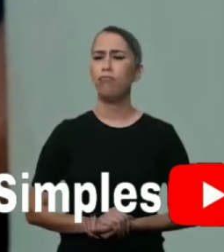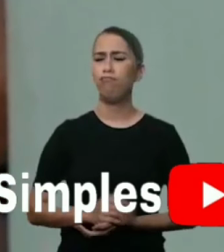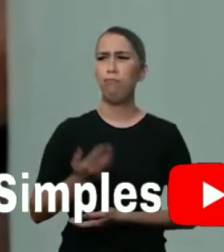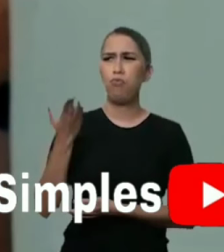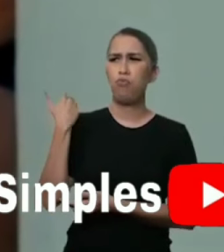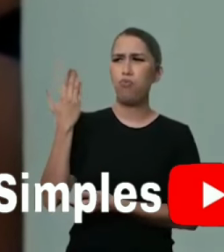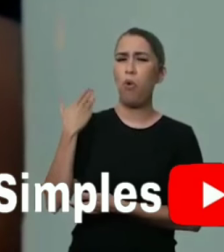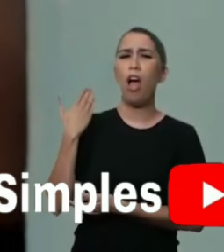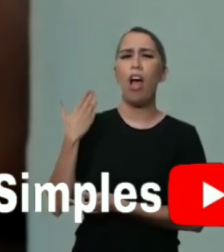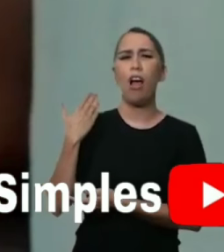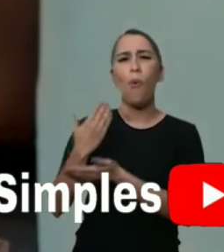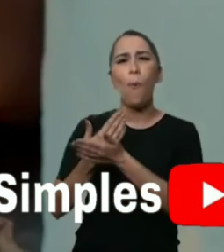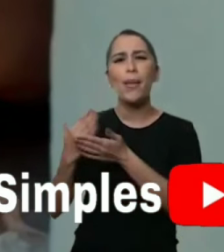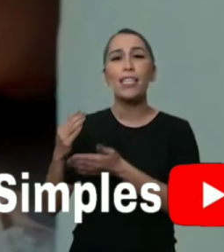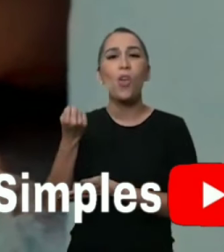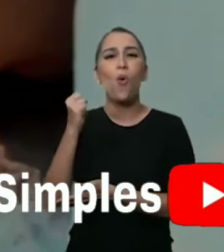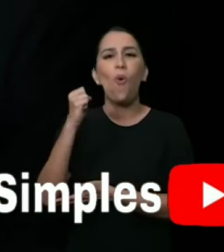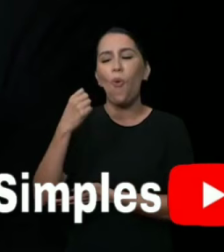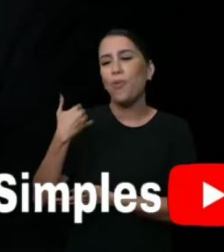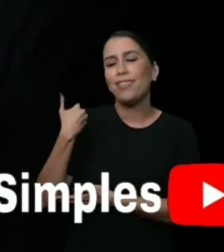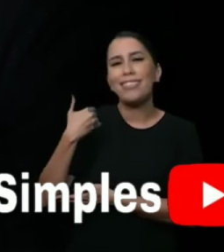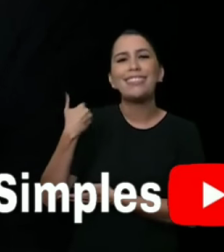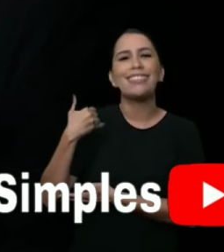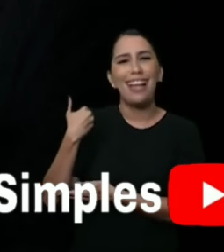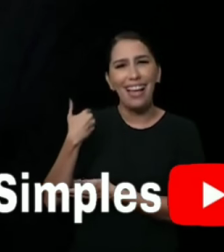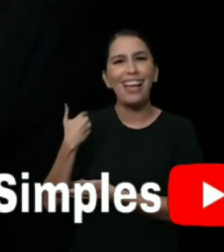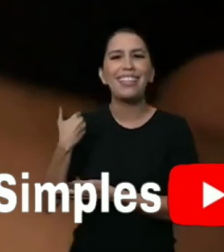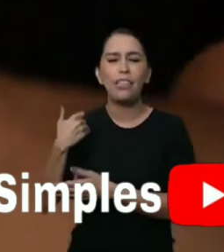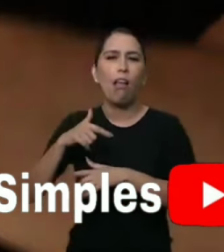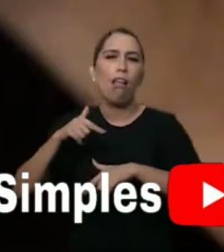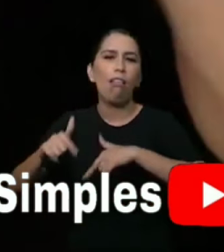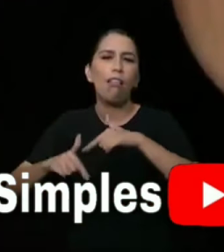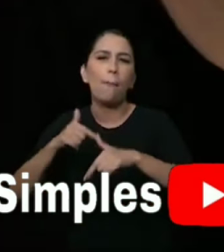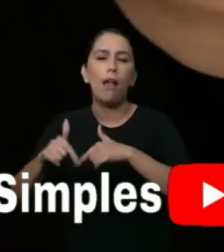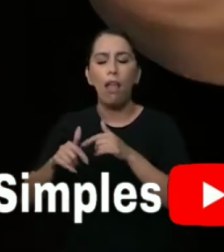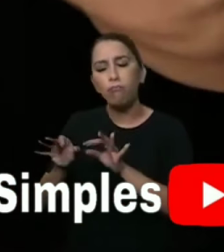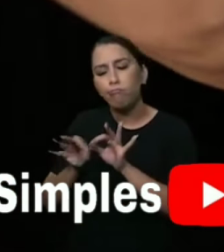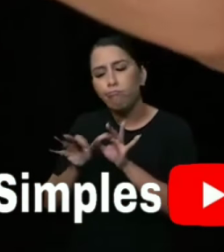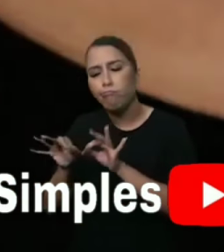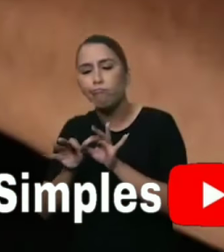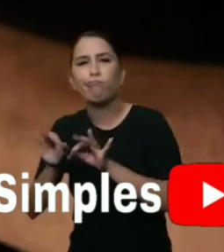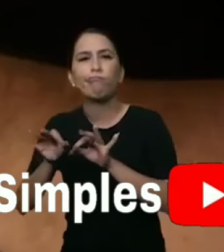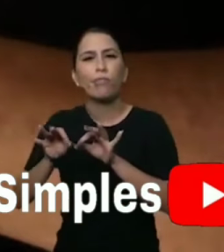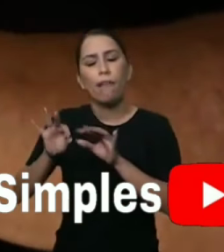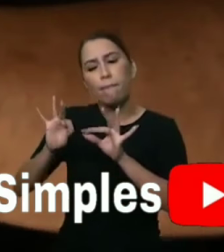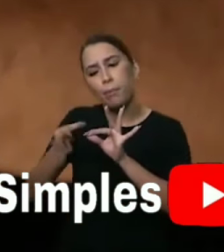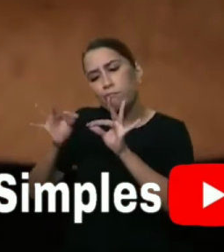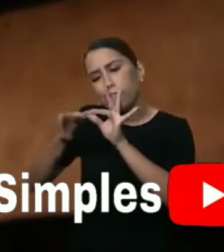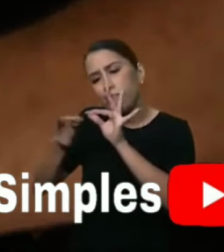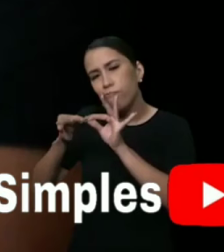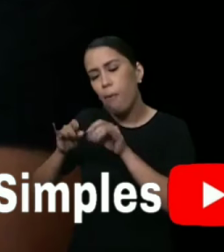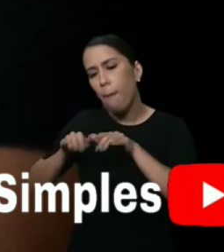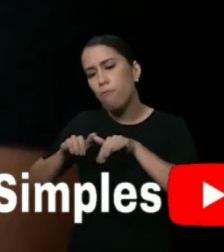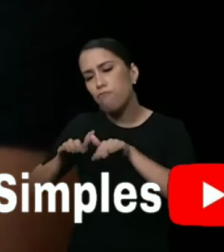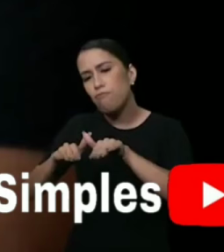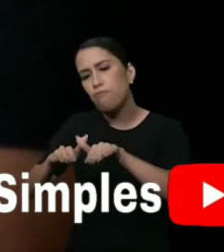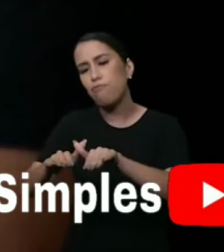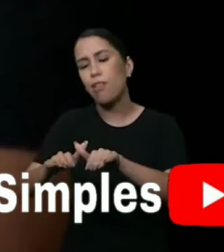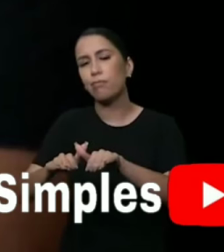Desde 8 anos que eu faço artesanato, porque gosto. Às vezes eu boto